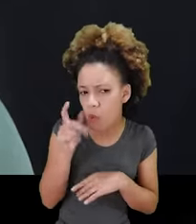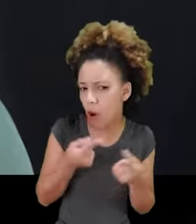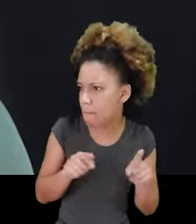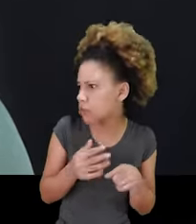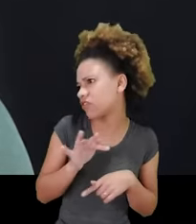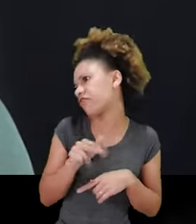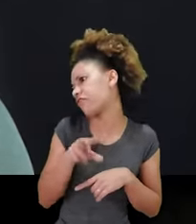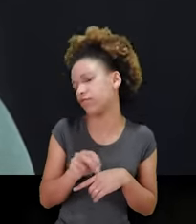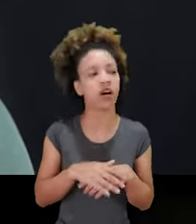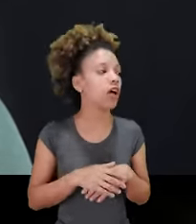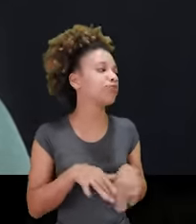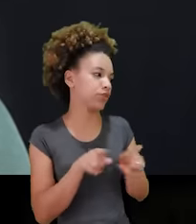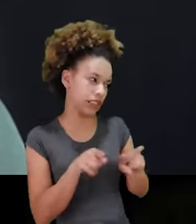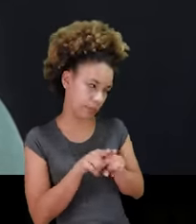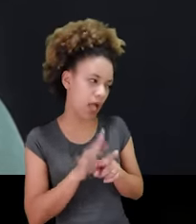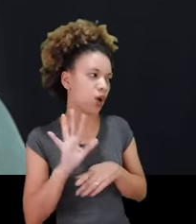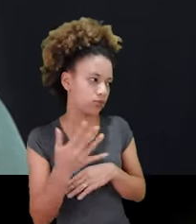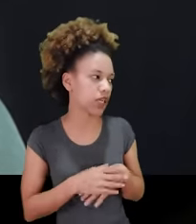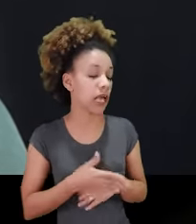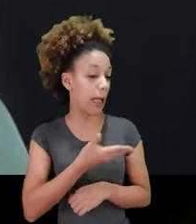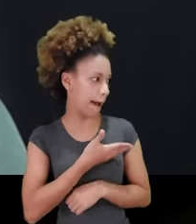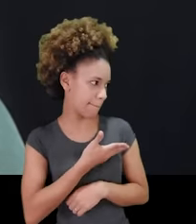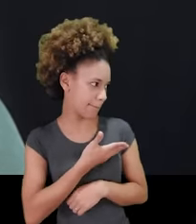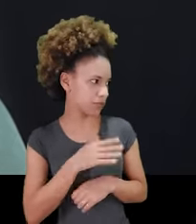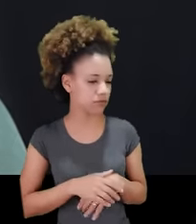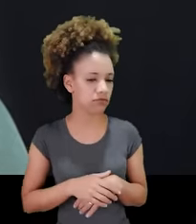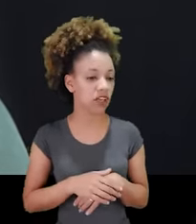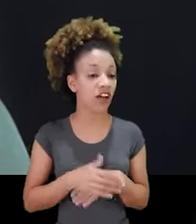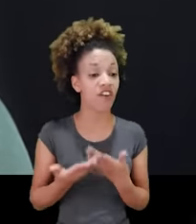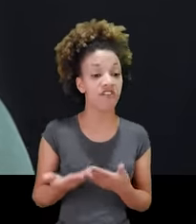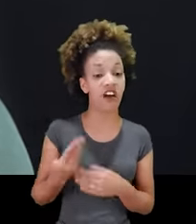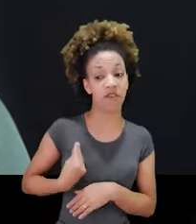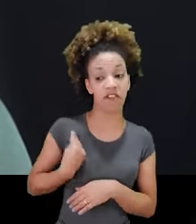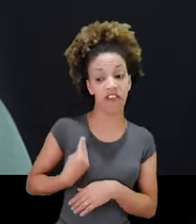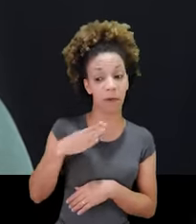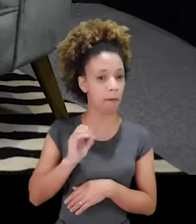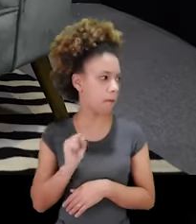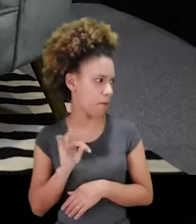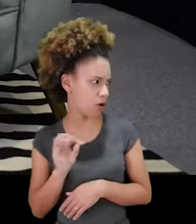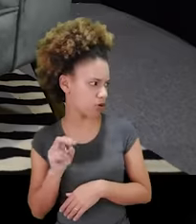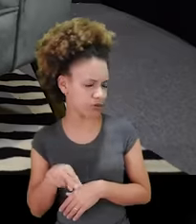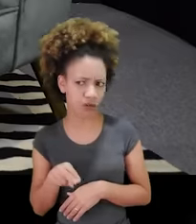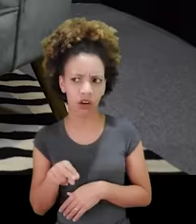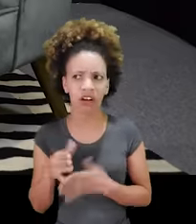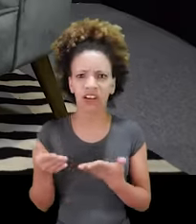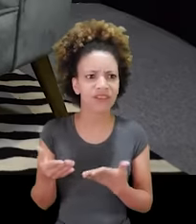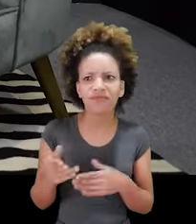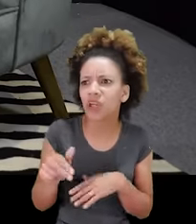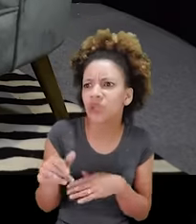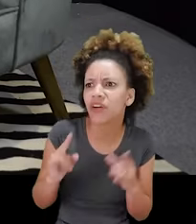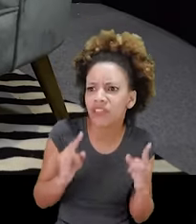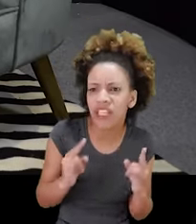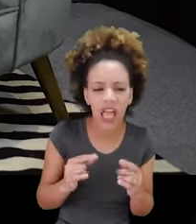isso acontece com o brasileiro também. O que tem de amigo meu que vai assim, tipo, o cara vai morar em Boston, começa a ouvir sertanejo. Ele falou, mas você nunca foi, você era do rock.